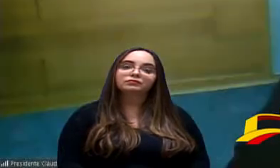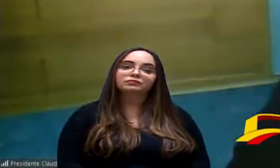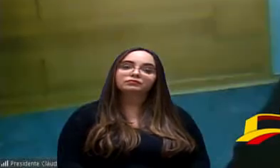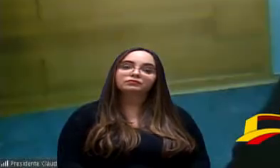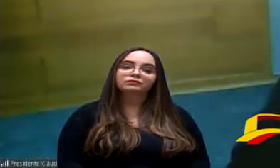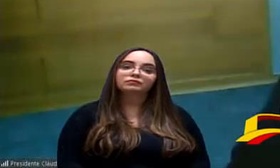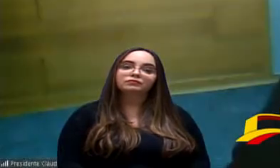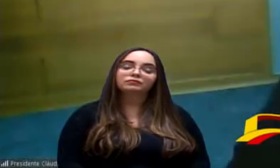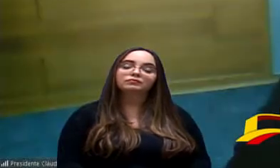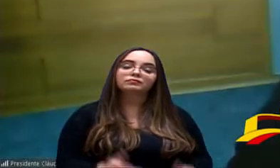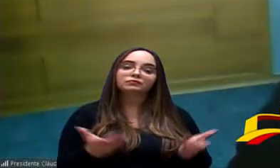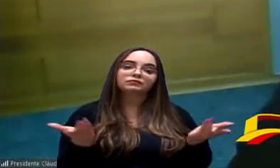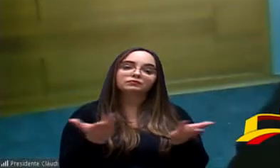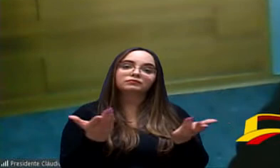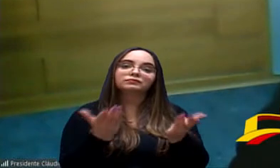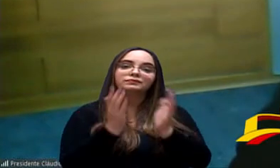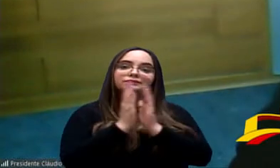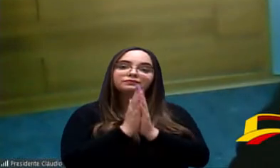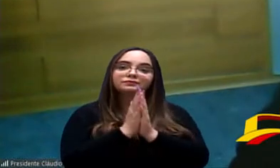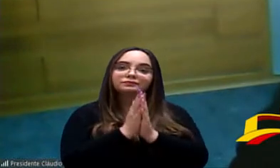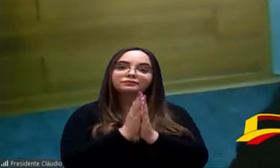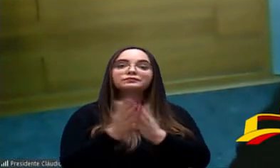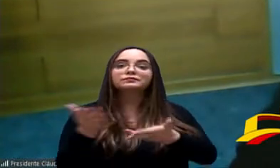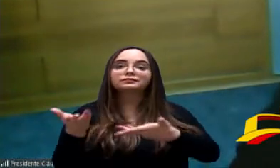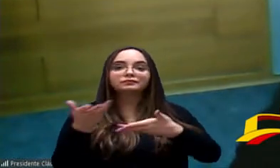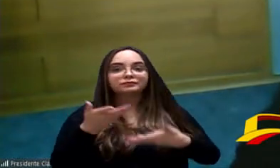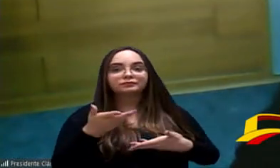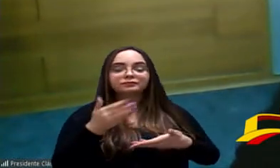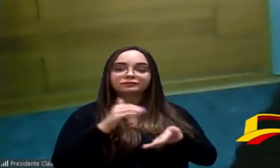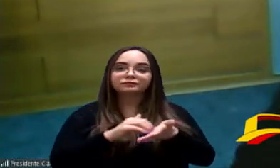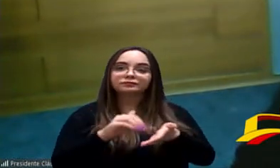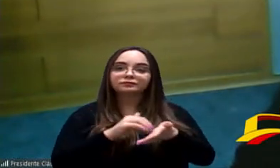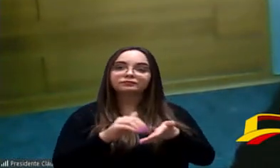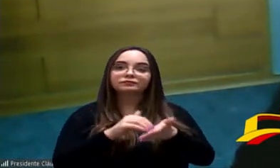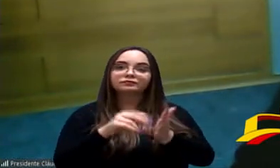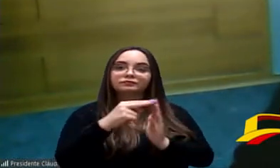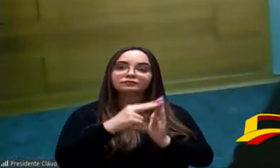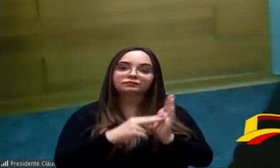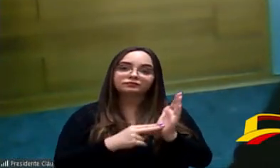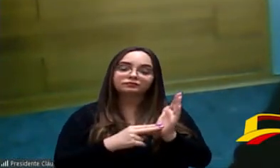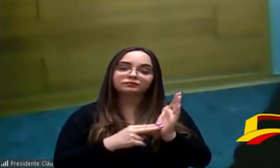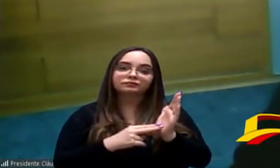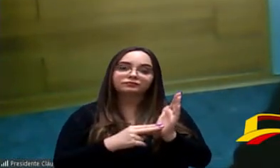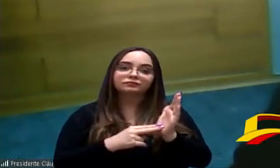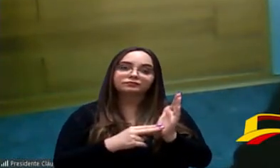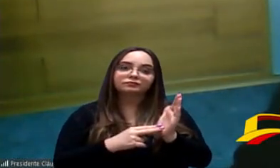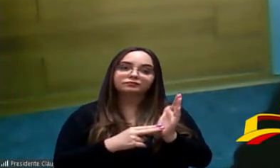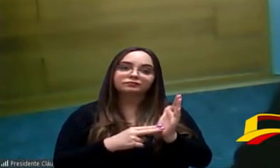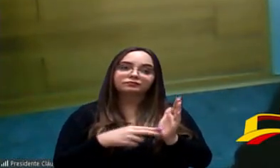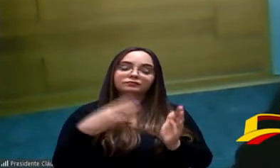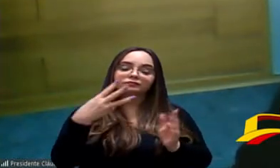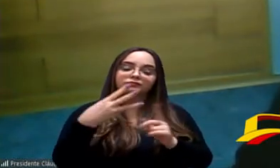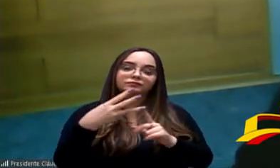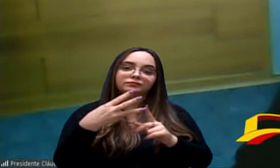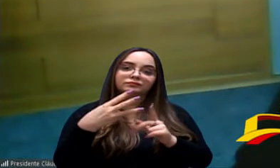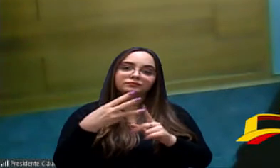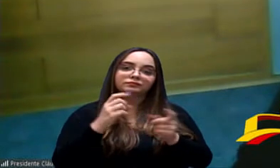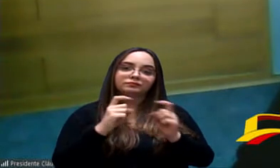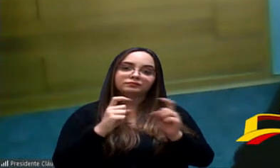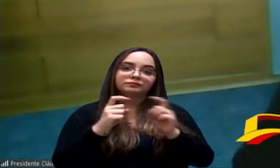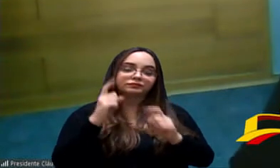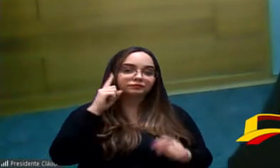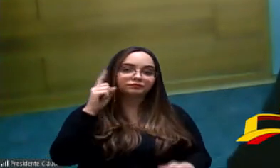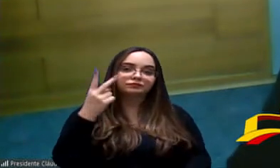Nesse momento, eu gostaria de convidar o nosso secretário que possa fazer a leitura da 33ª sessão ordinária realizada no dia